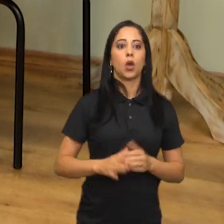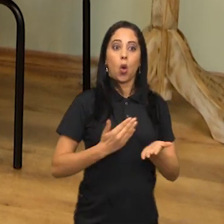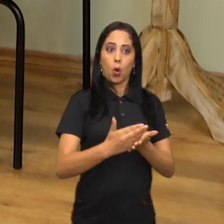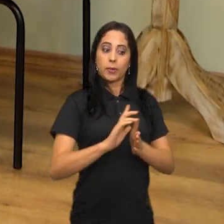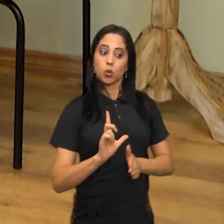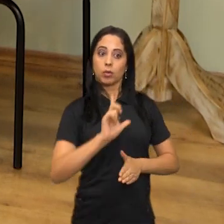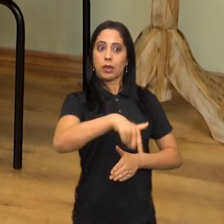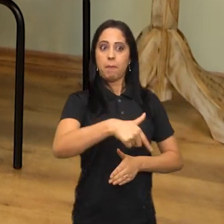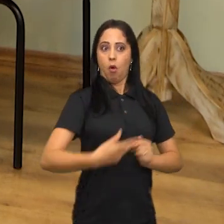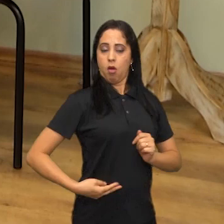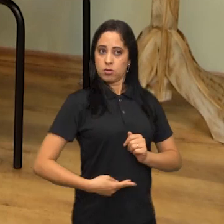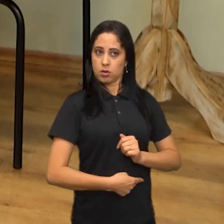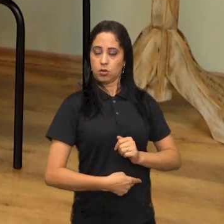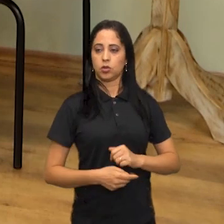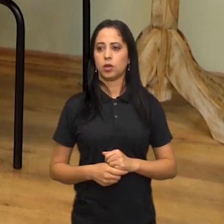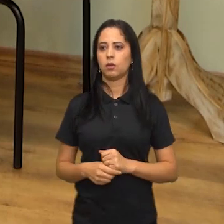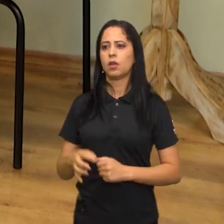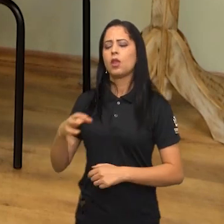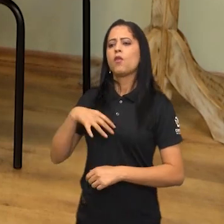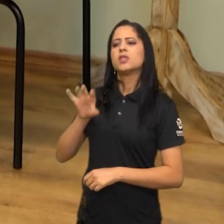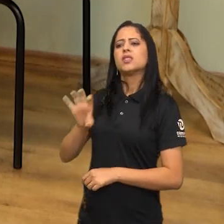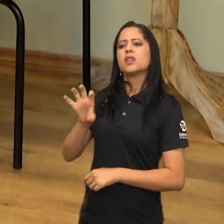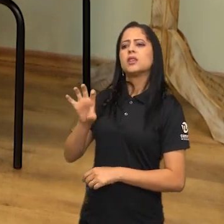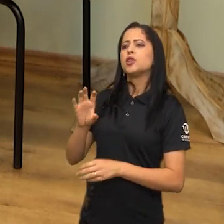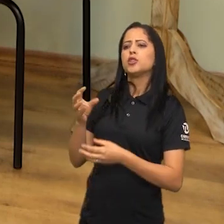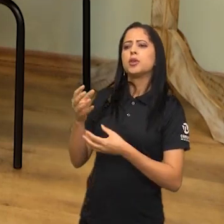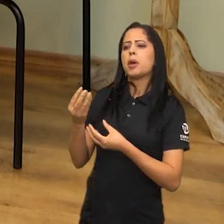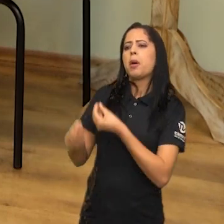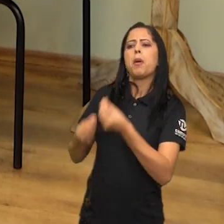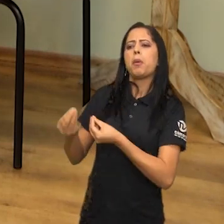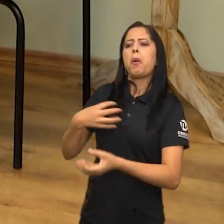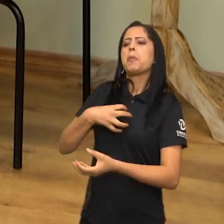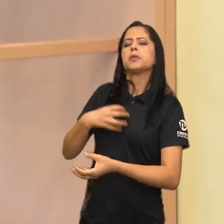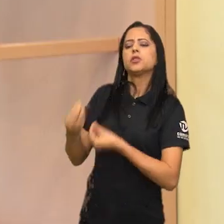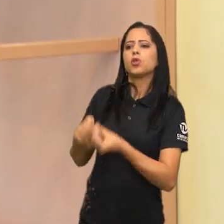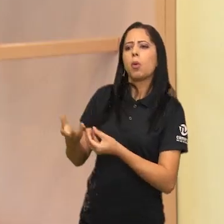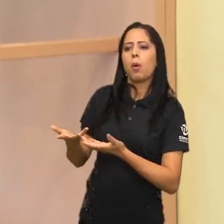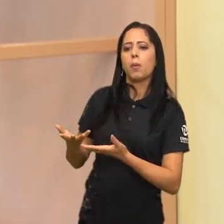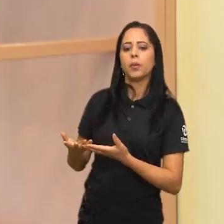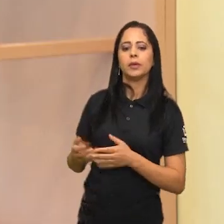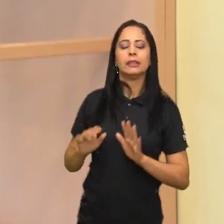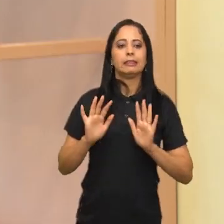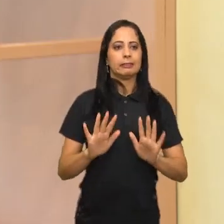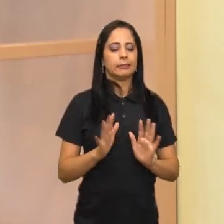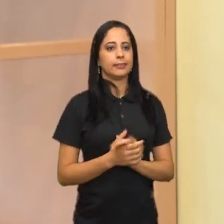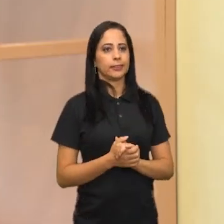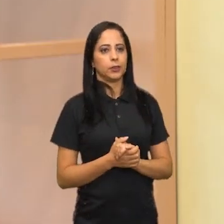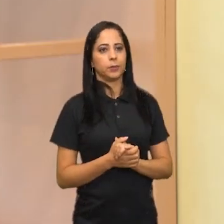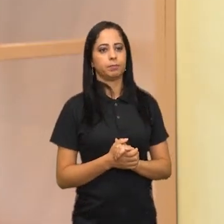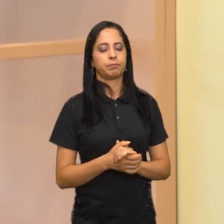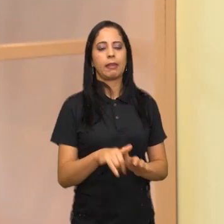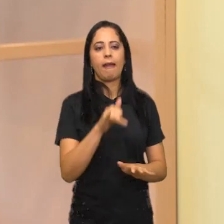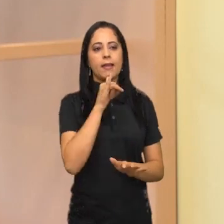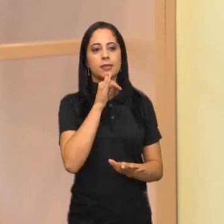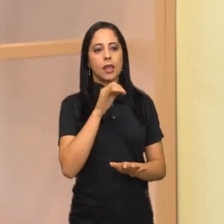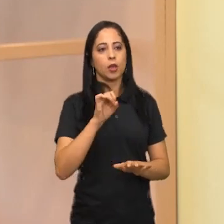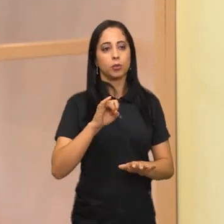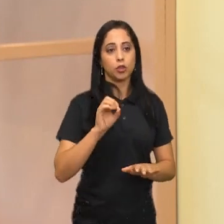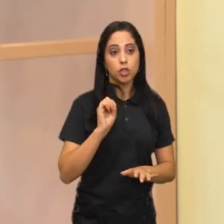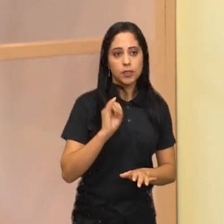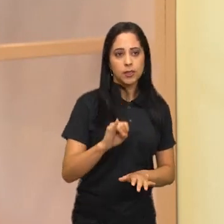Começou depois. E quais eram os sintomas? Como que ficou a sua vida depois da cirurgia? Eu costumo dizer que é assim, quando você tem uma